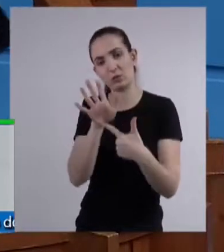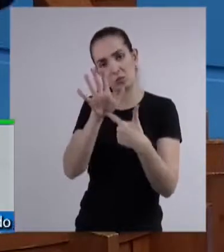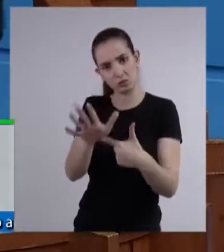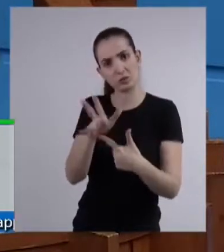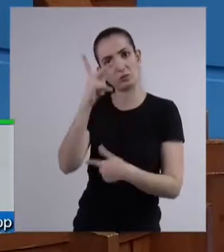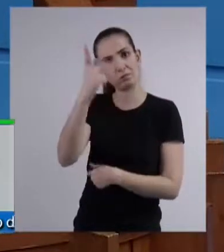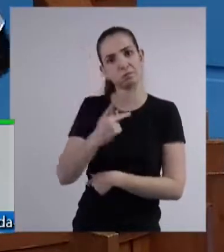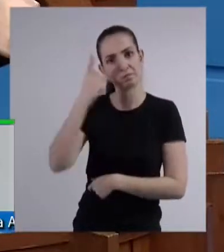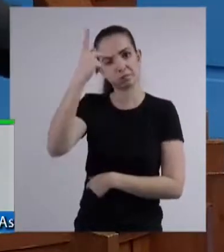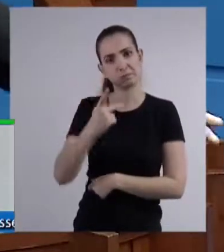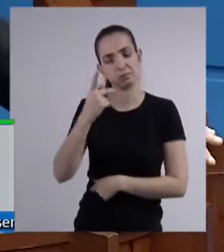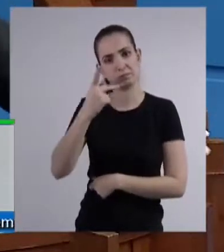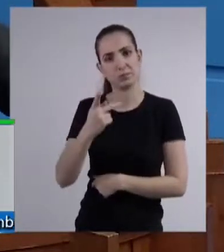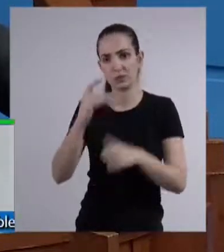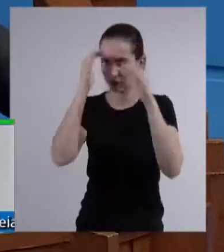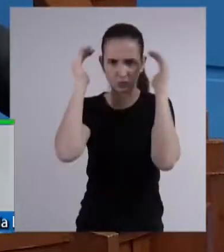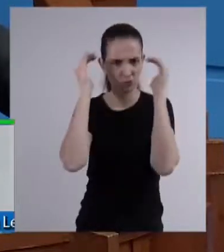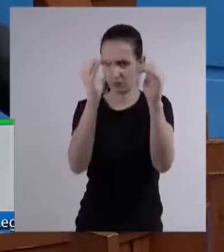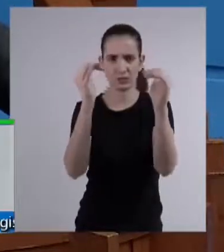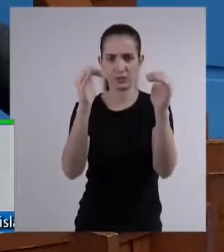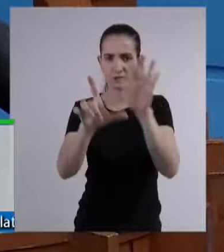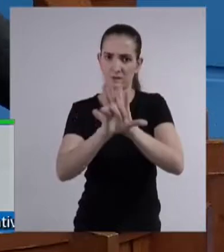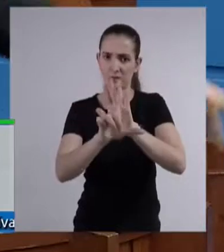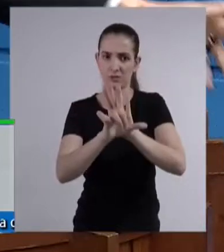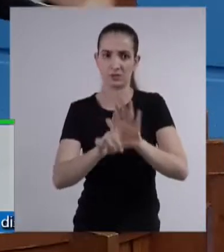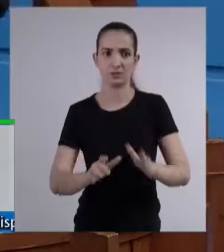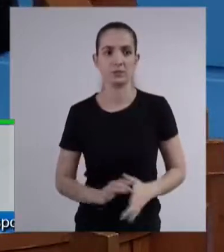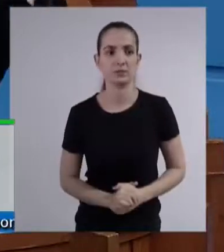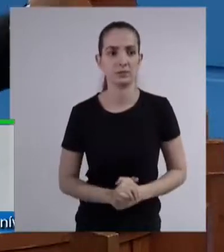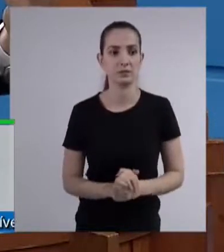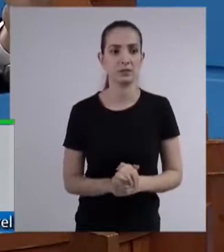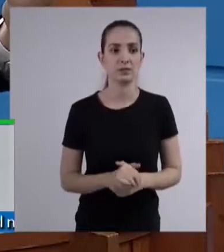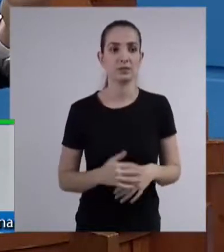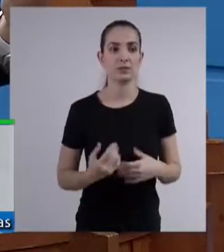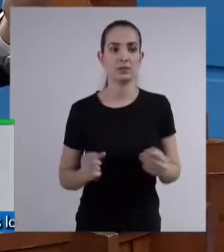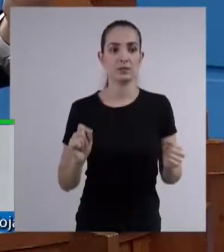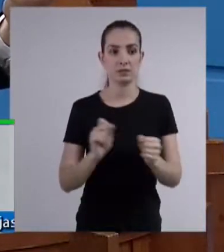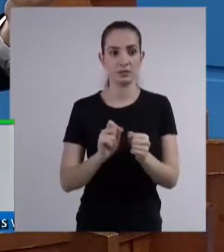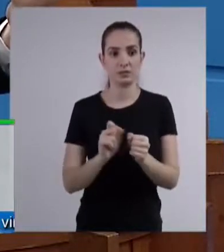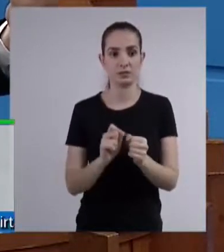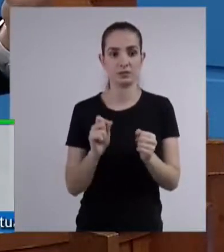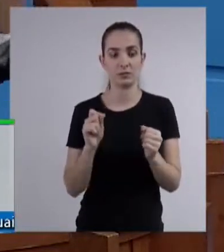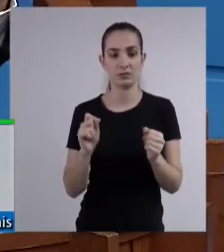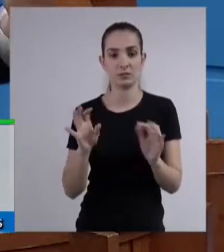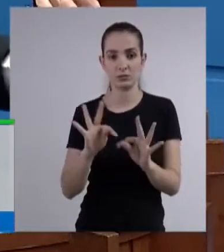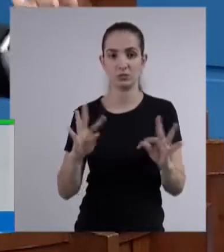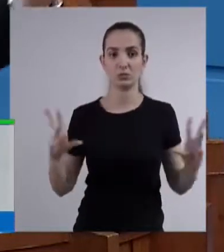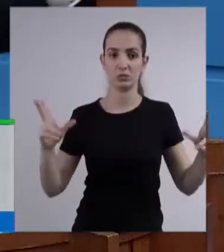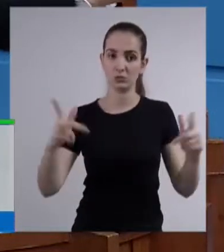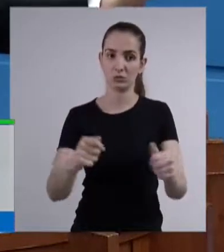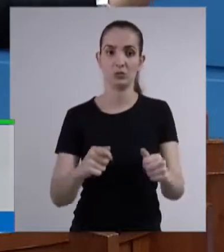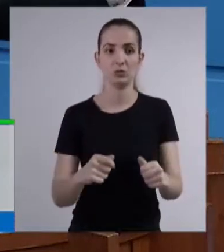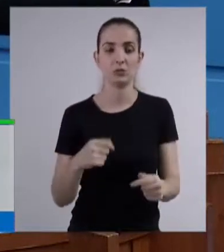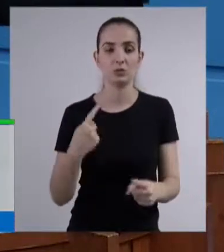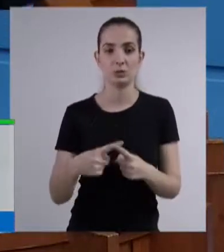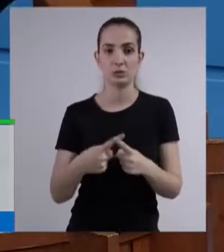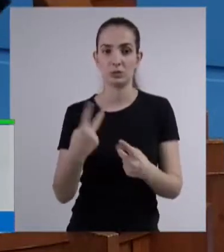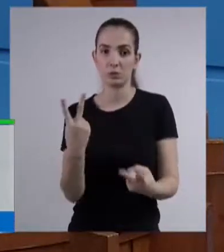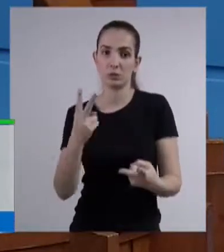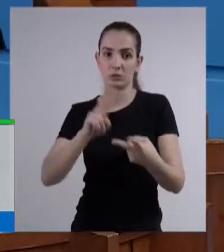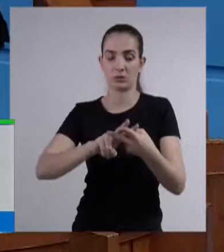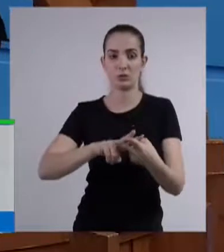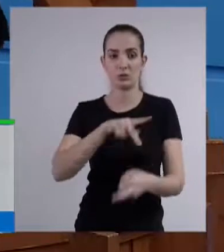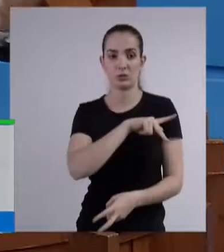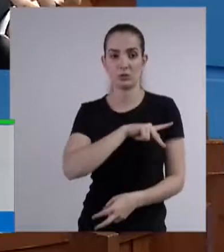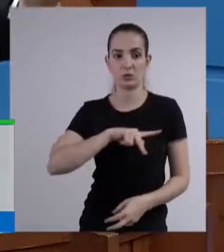aplicam a lei, política. E aí fizeram de tudo para prender o presidente Lula para que